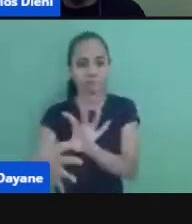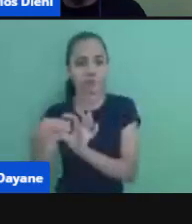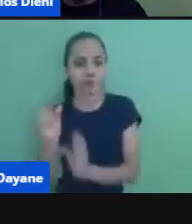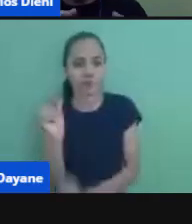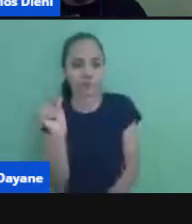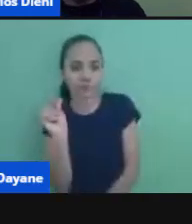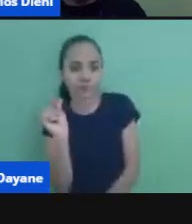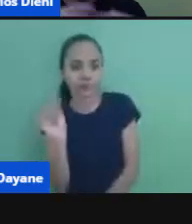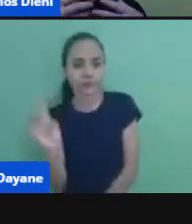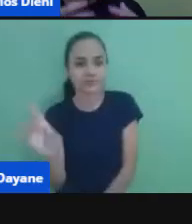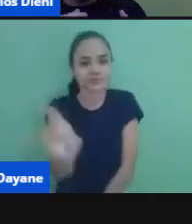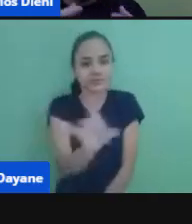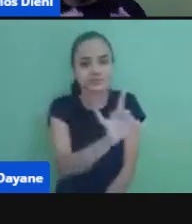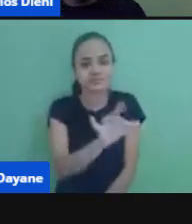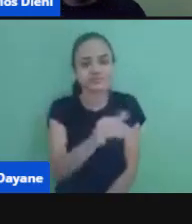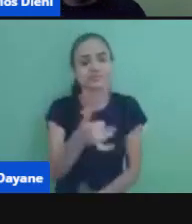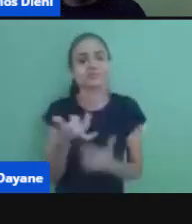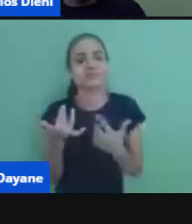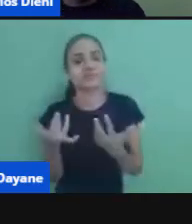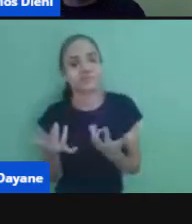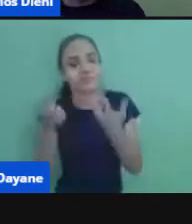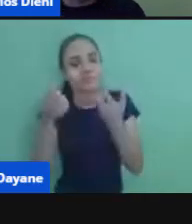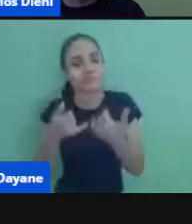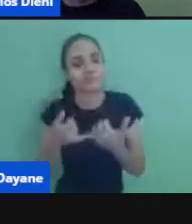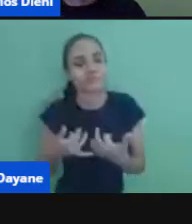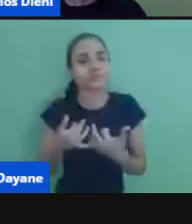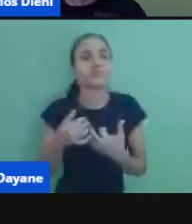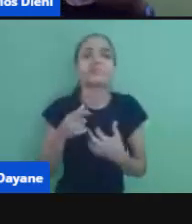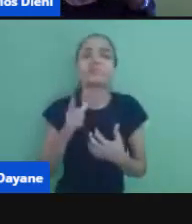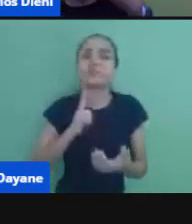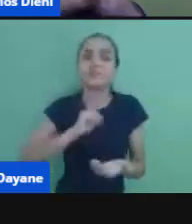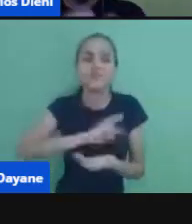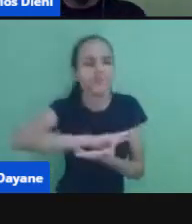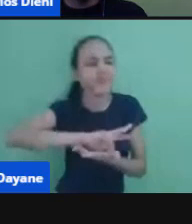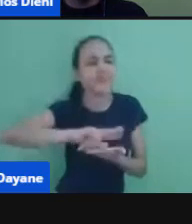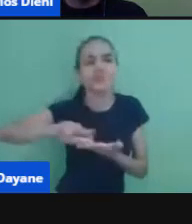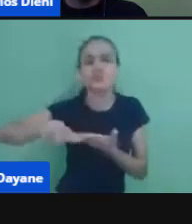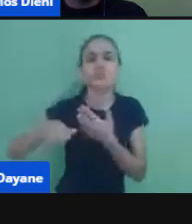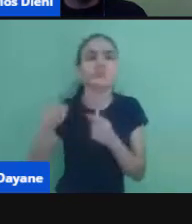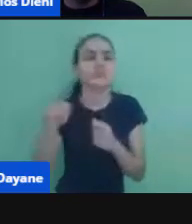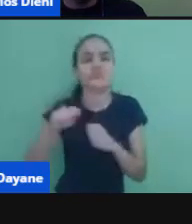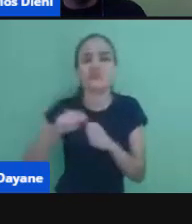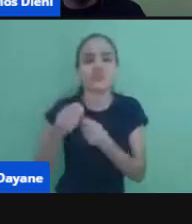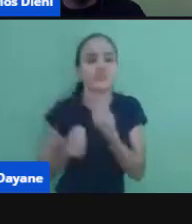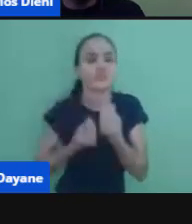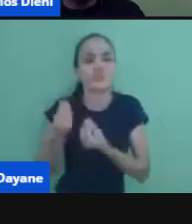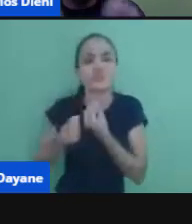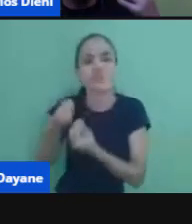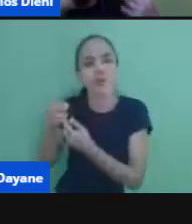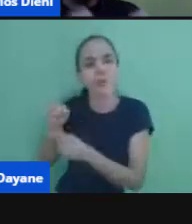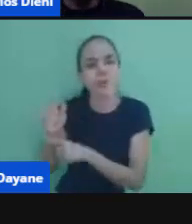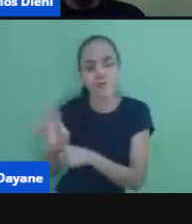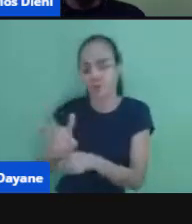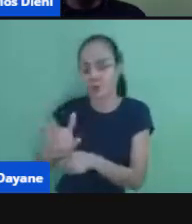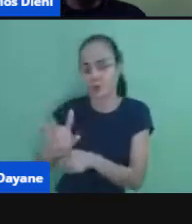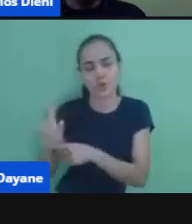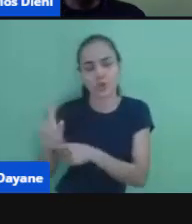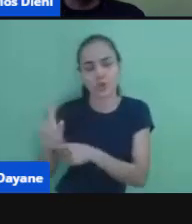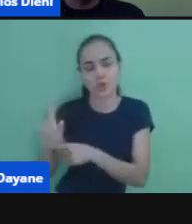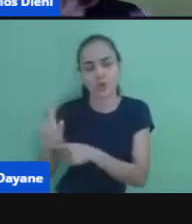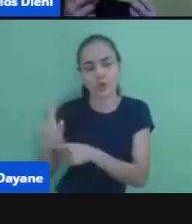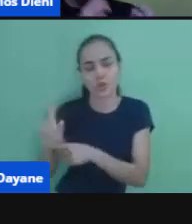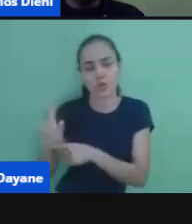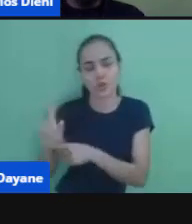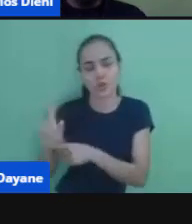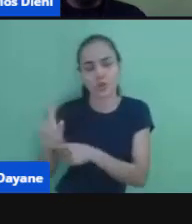documentário. Mas na hora da gente fazer o documentário, a gente vai retornar àquela ideia da gramática audiovisual do filme